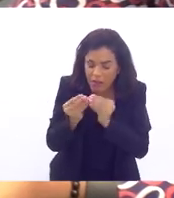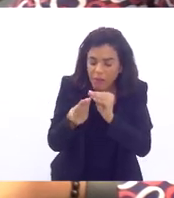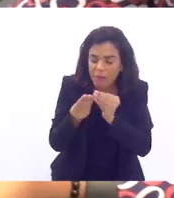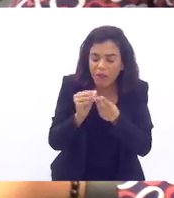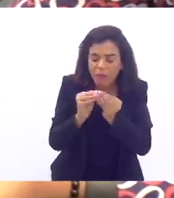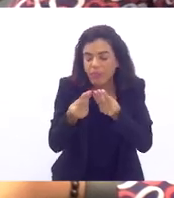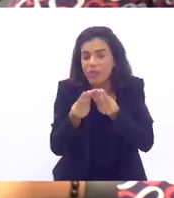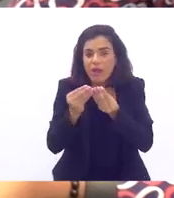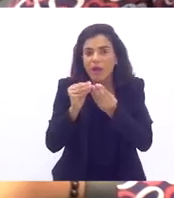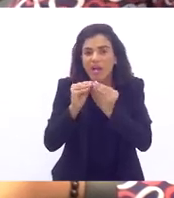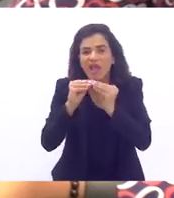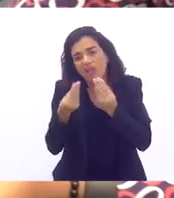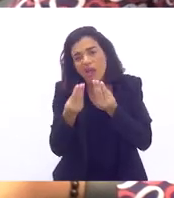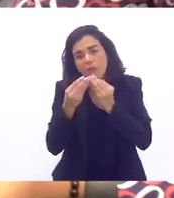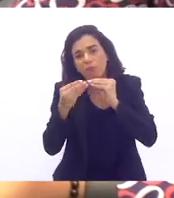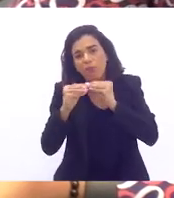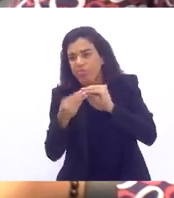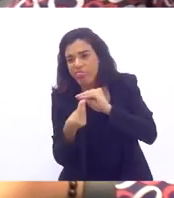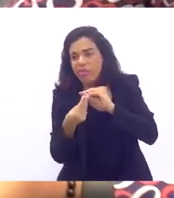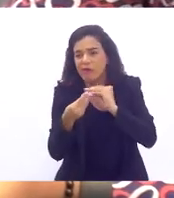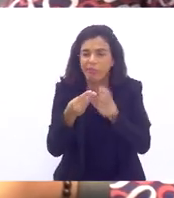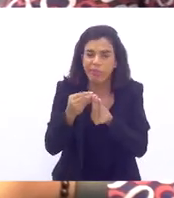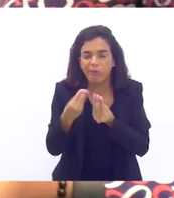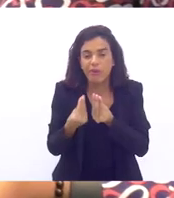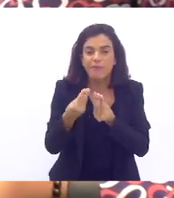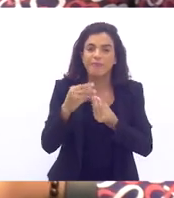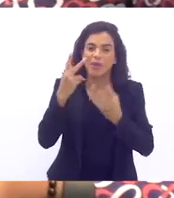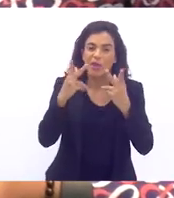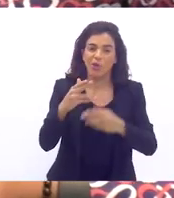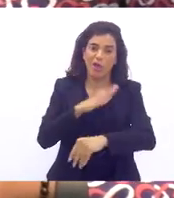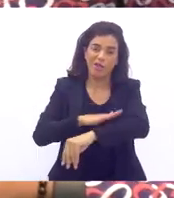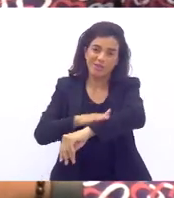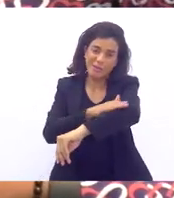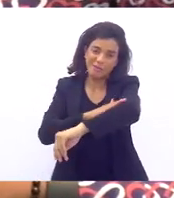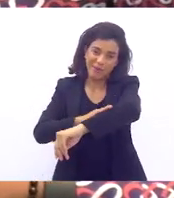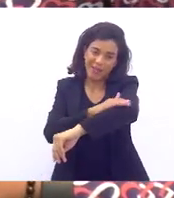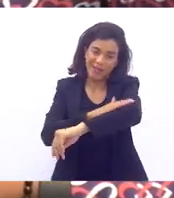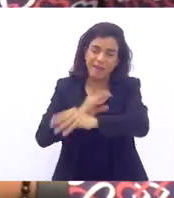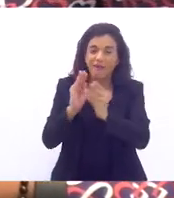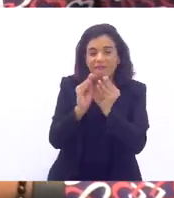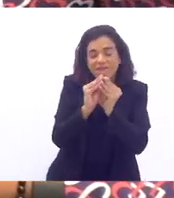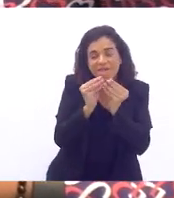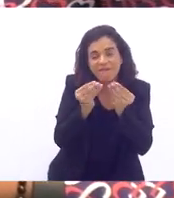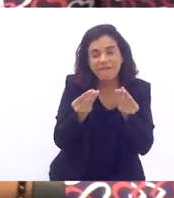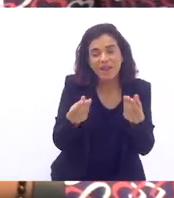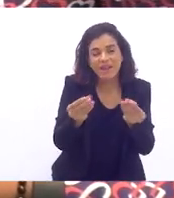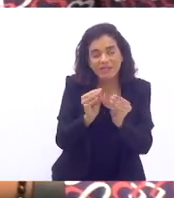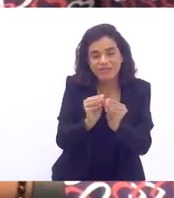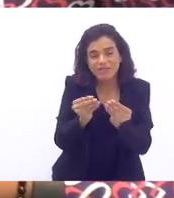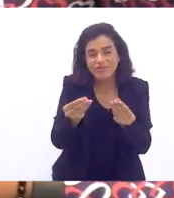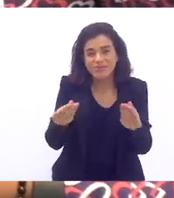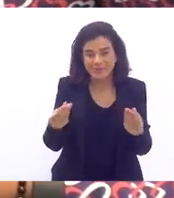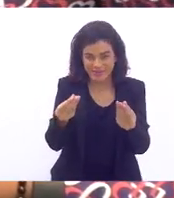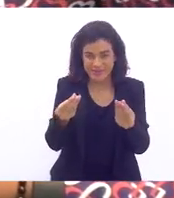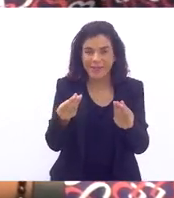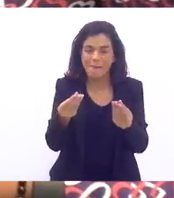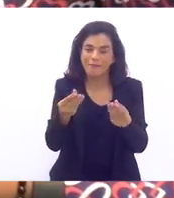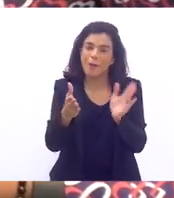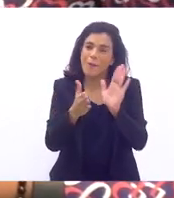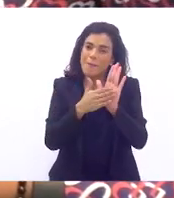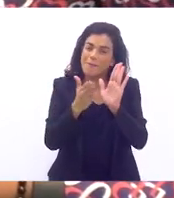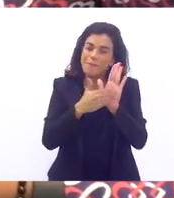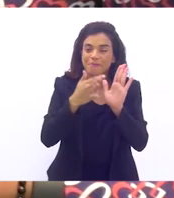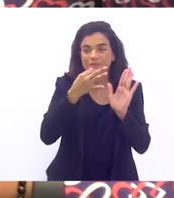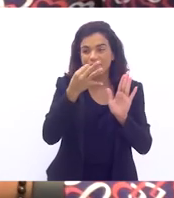o movimento brusca ela vai se desfazer na sua mão assim acontece com a nossa pele nós temos a pele frágil então eu gostaria de propor